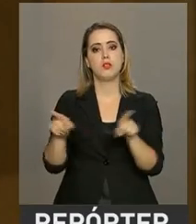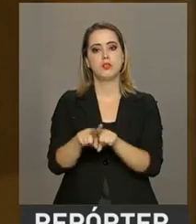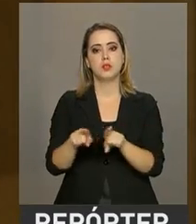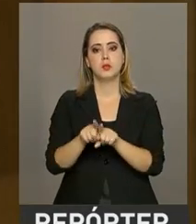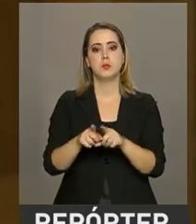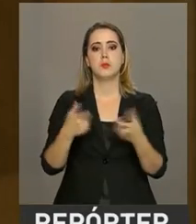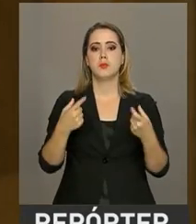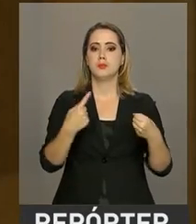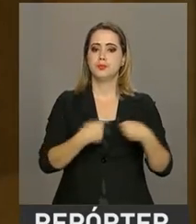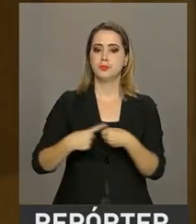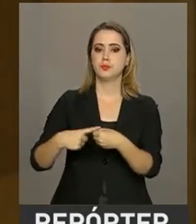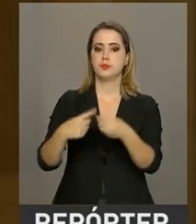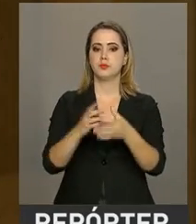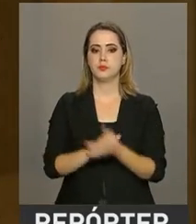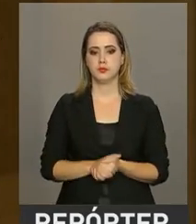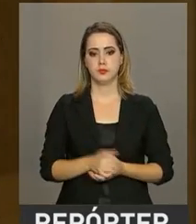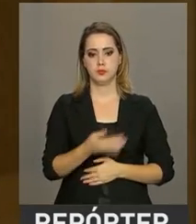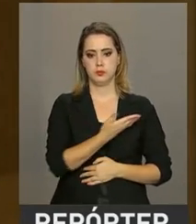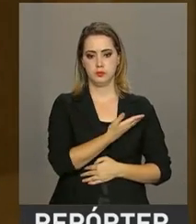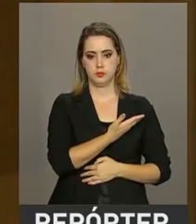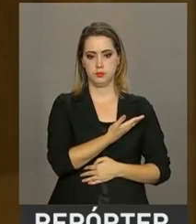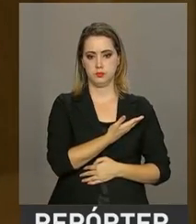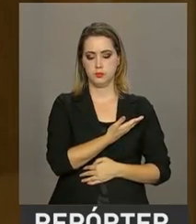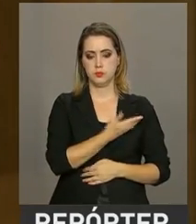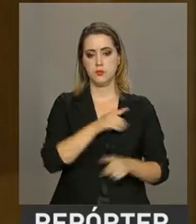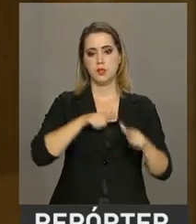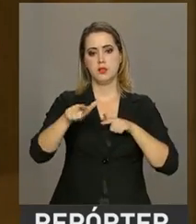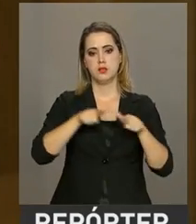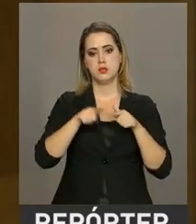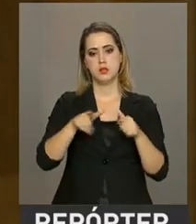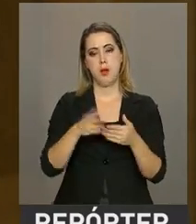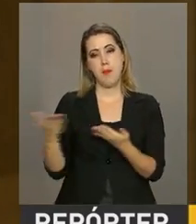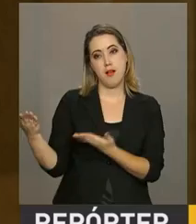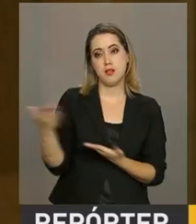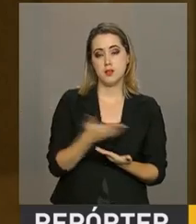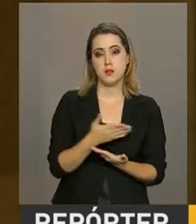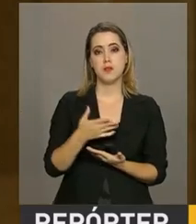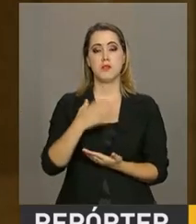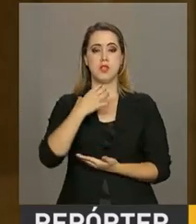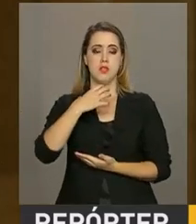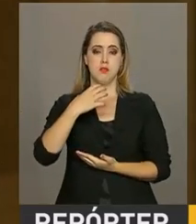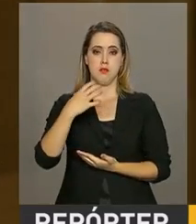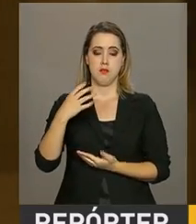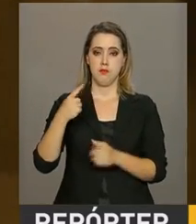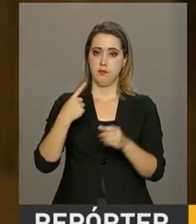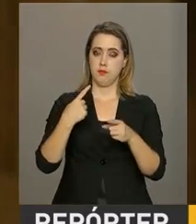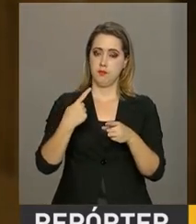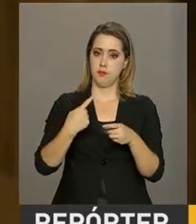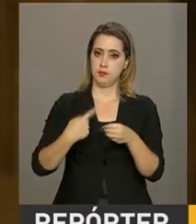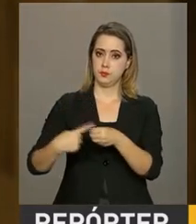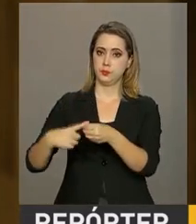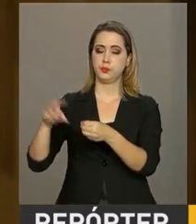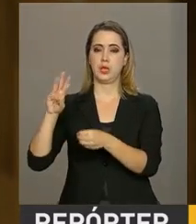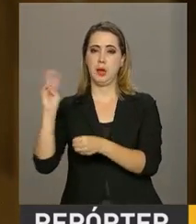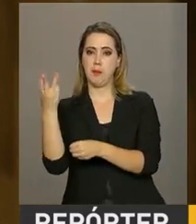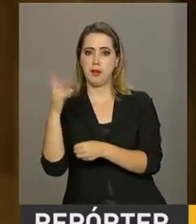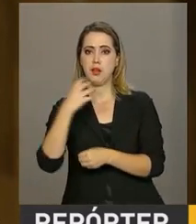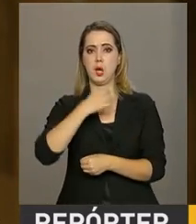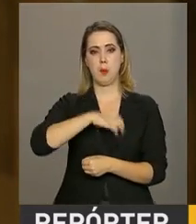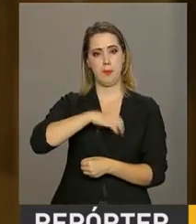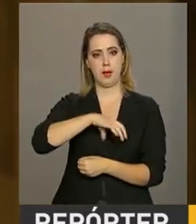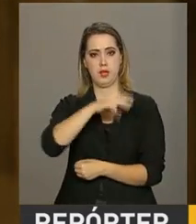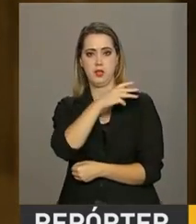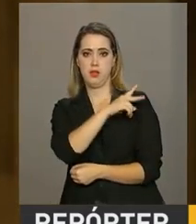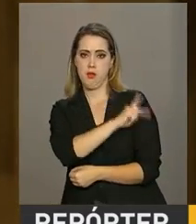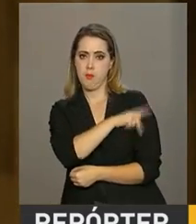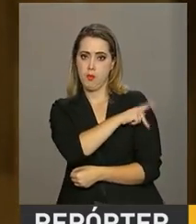geral, oriundos de regiões pobres do Maranhão, Bahia, Piauí. Classicamente, o trabalho